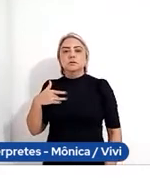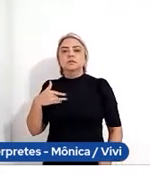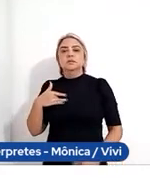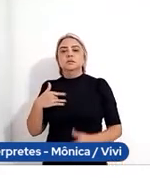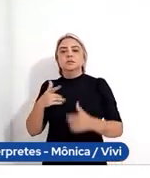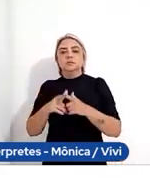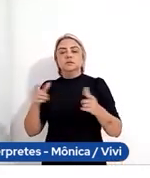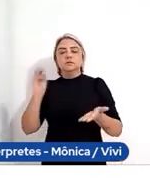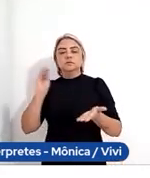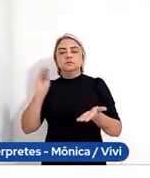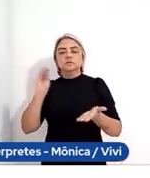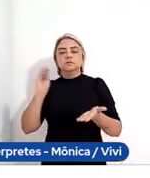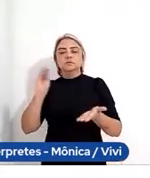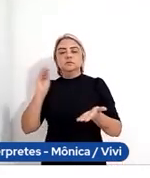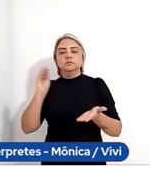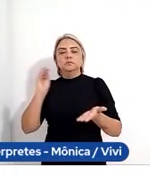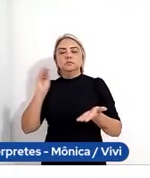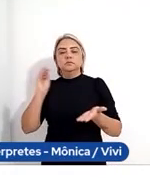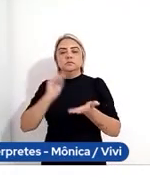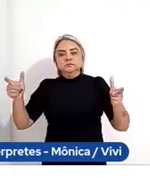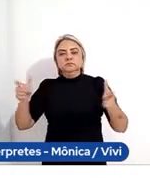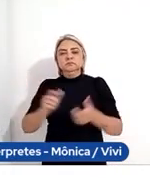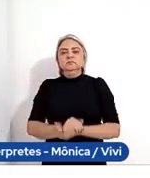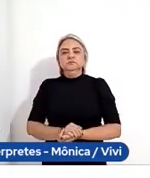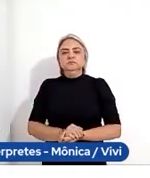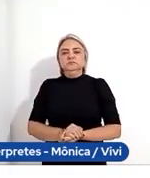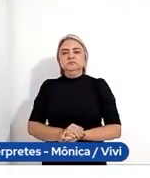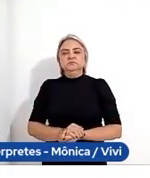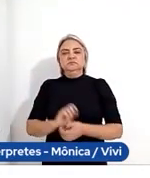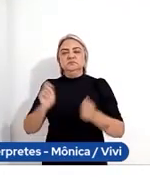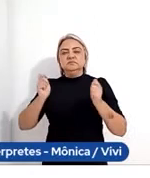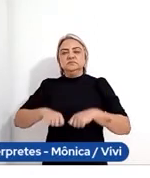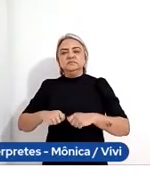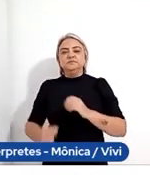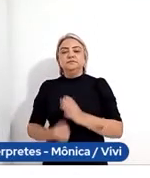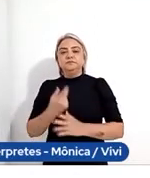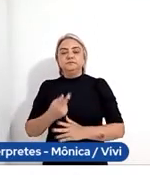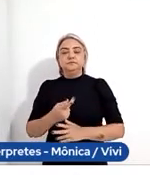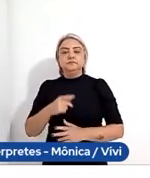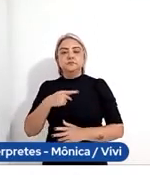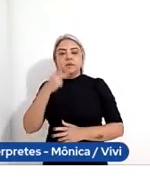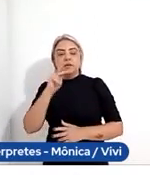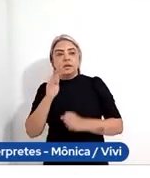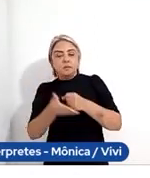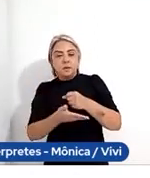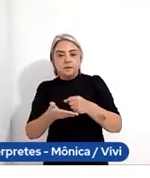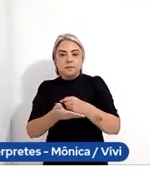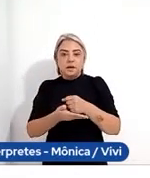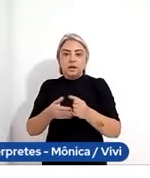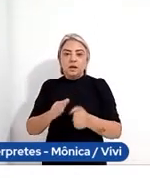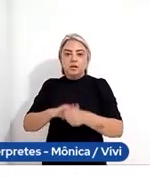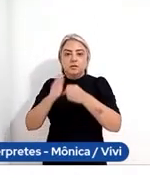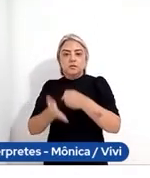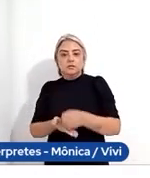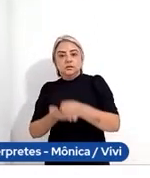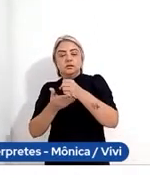do déficit é proporcional também. Então, isso significa que a gente não tem capacidade produtiva suficiente para dar uma base sustentável